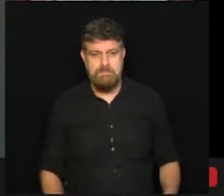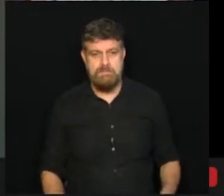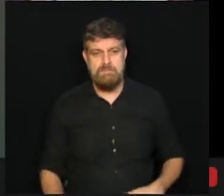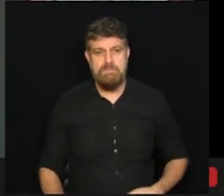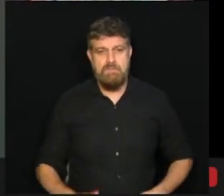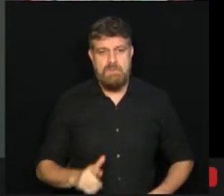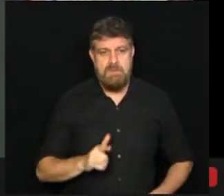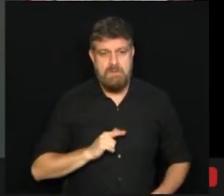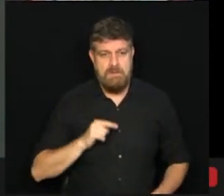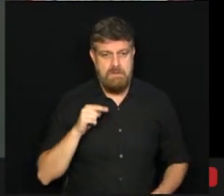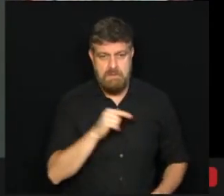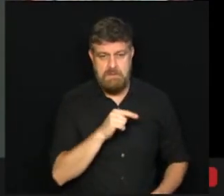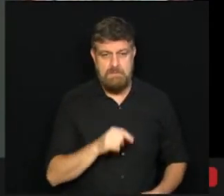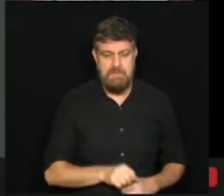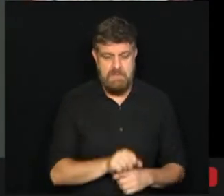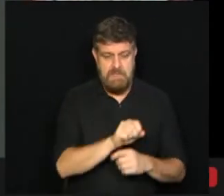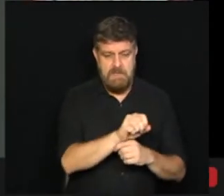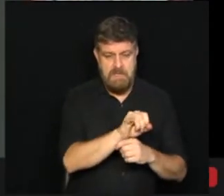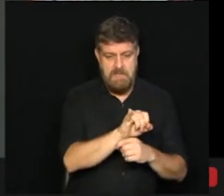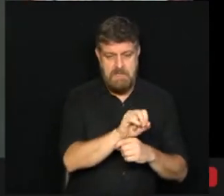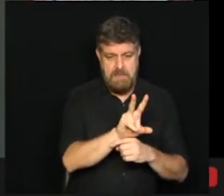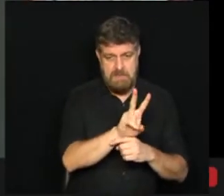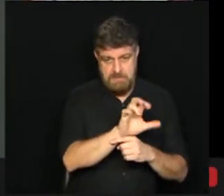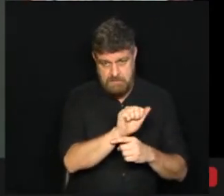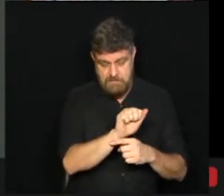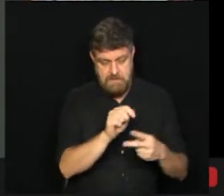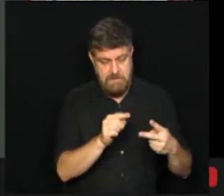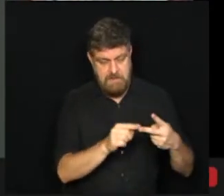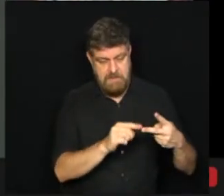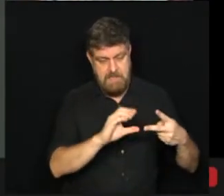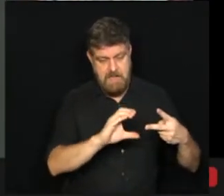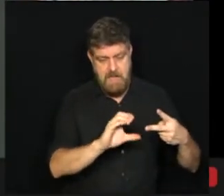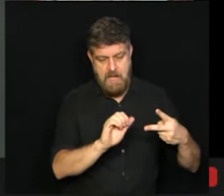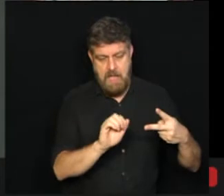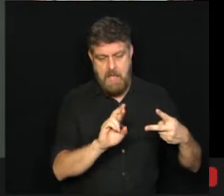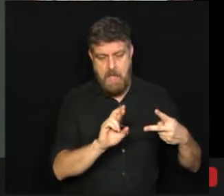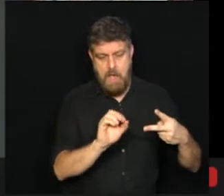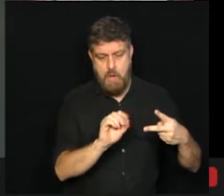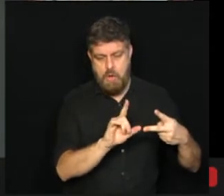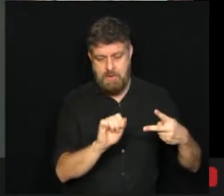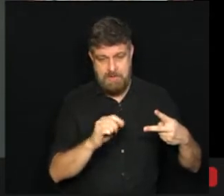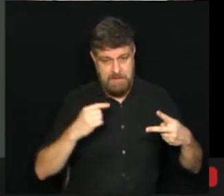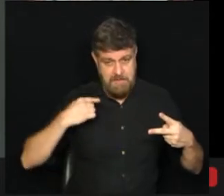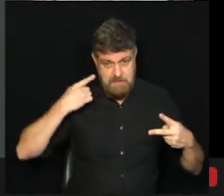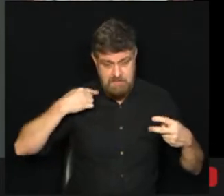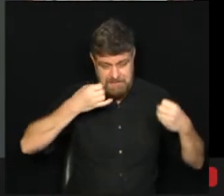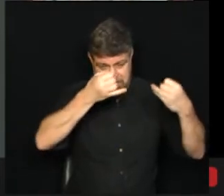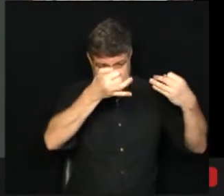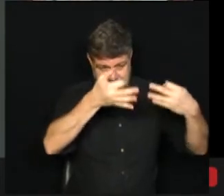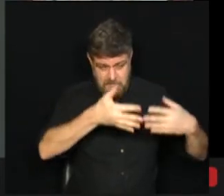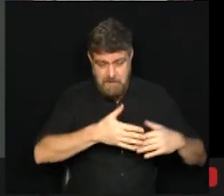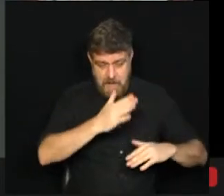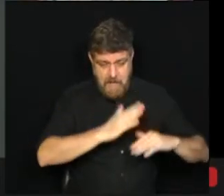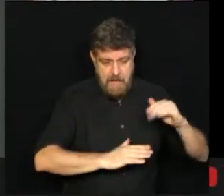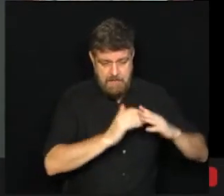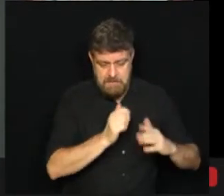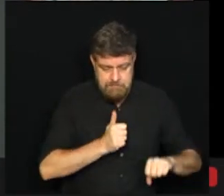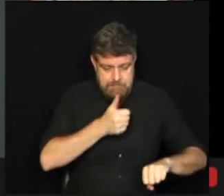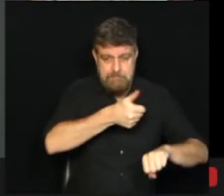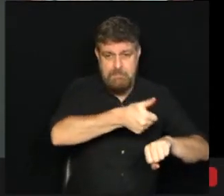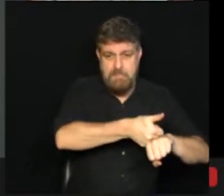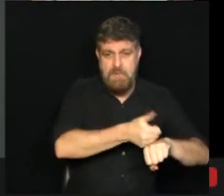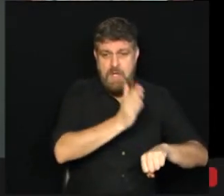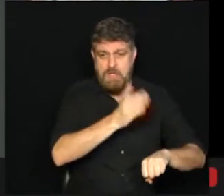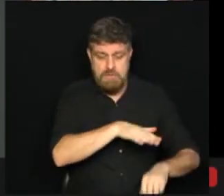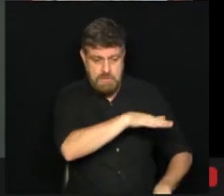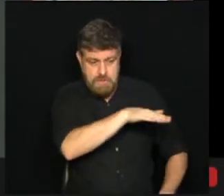pelas doutoras Silvia e doutora Ana Carolina, as medidas mais imediatas que poderiam ser tomadas já foram adotadas. O diálogo